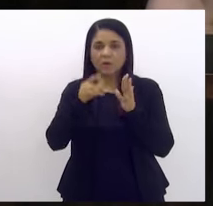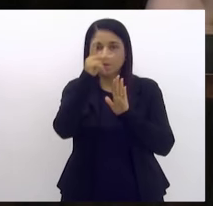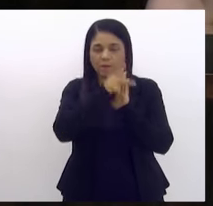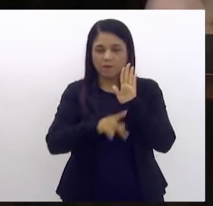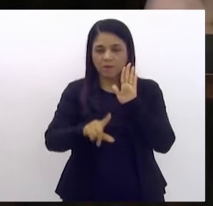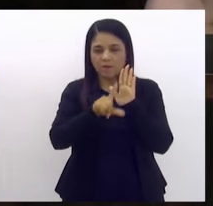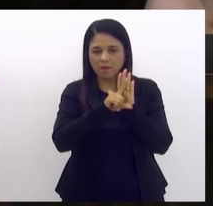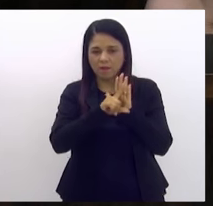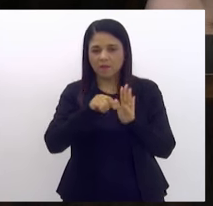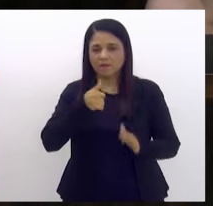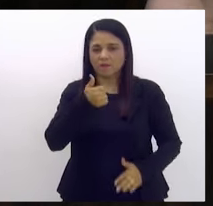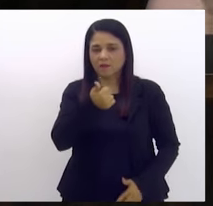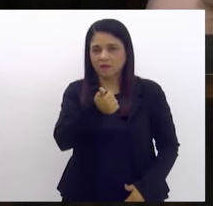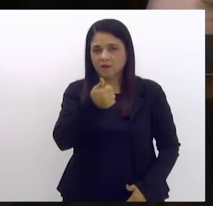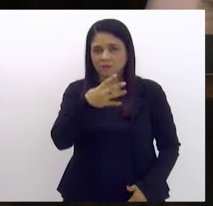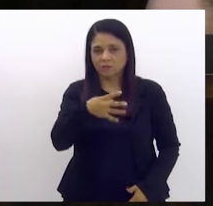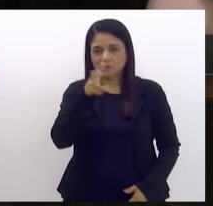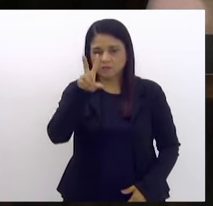de lei número